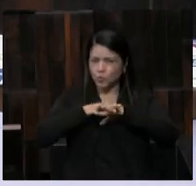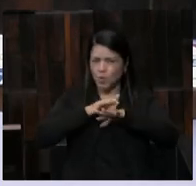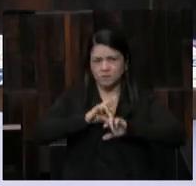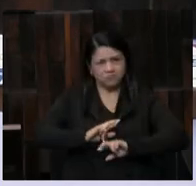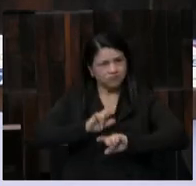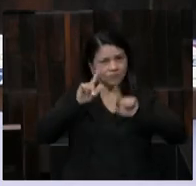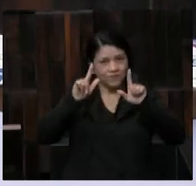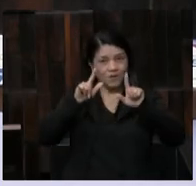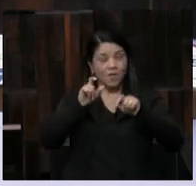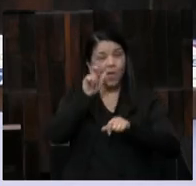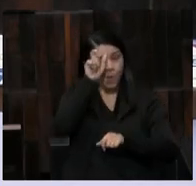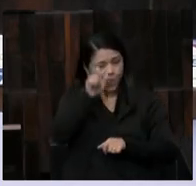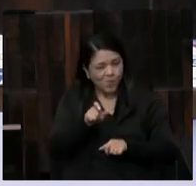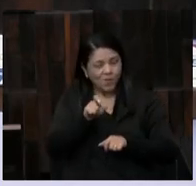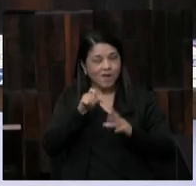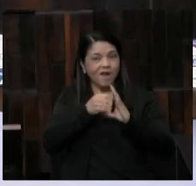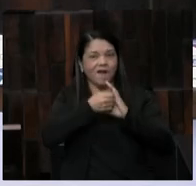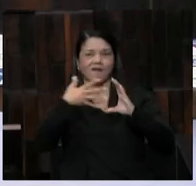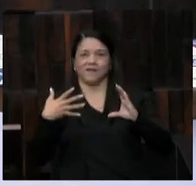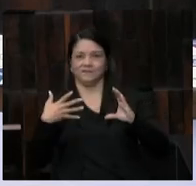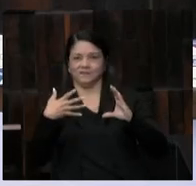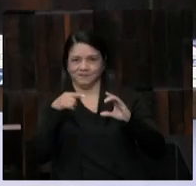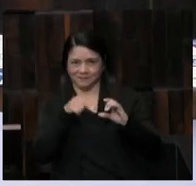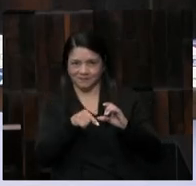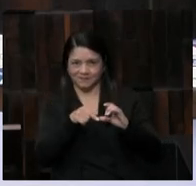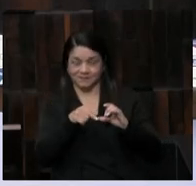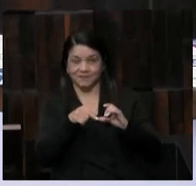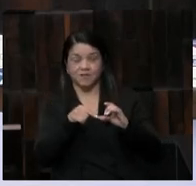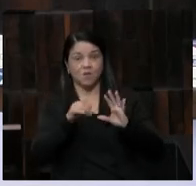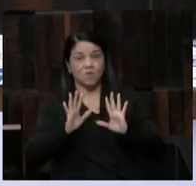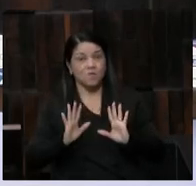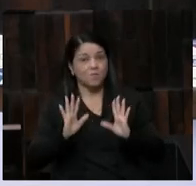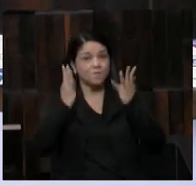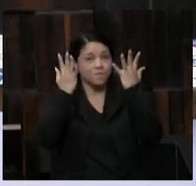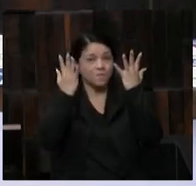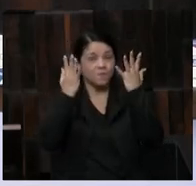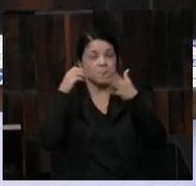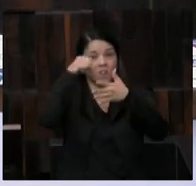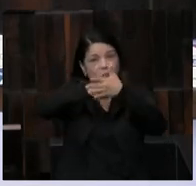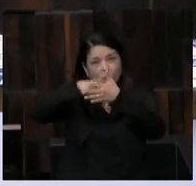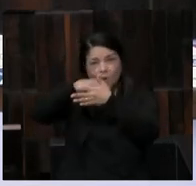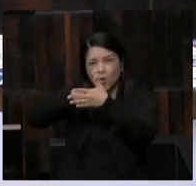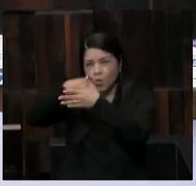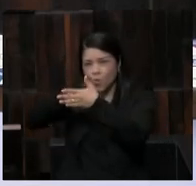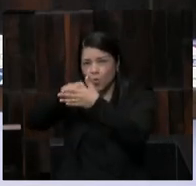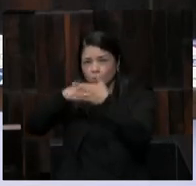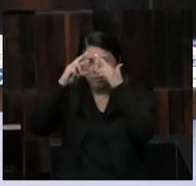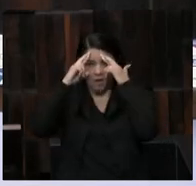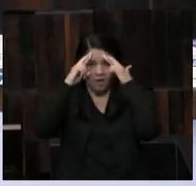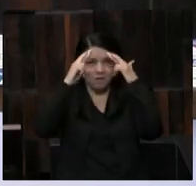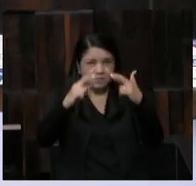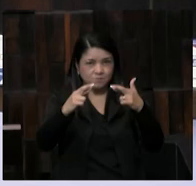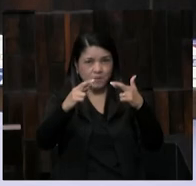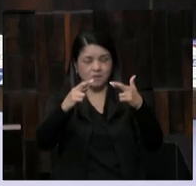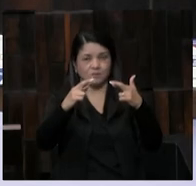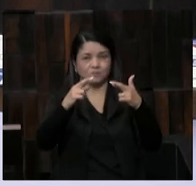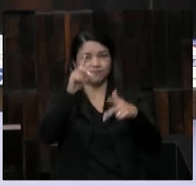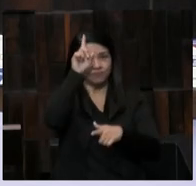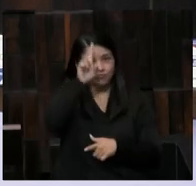sim uma condição. É uma data de celebração e luta por respeito aos direitos e